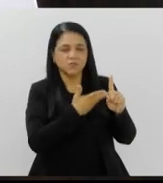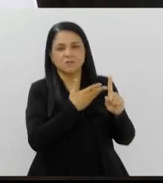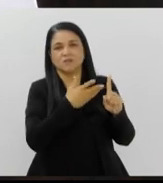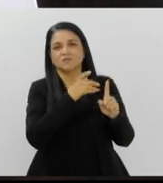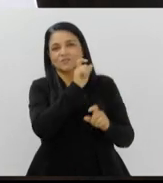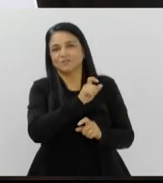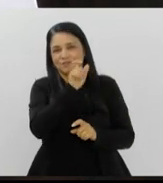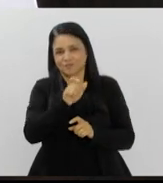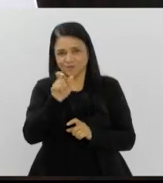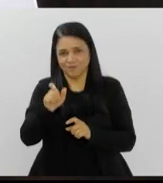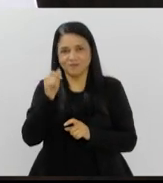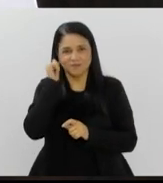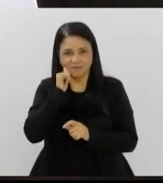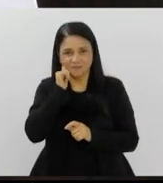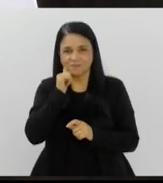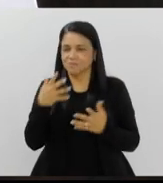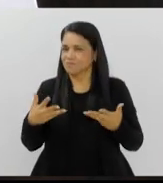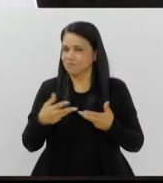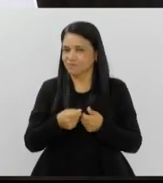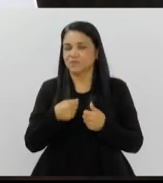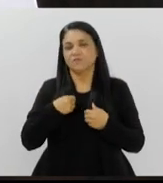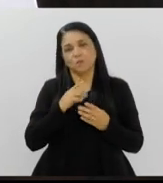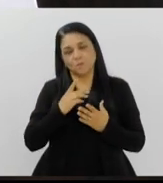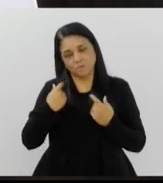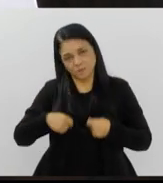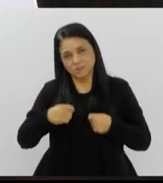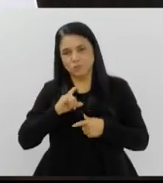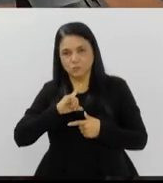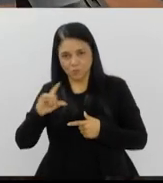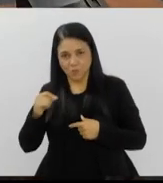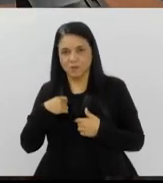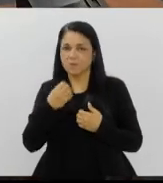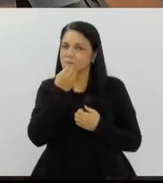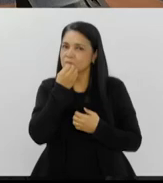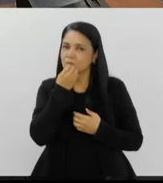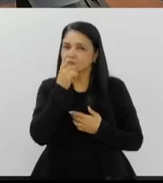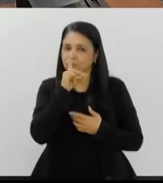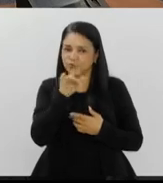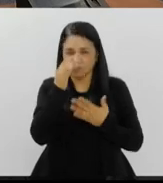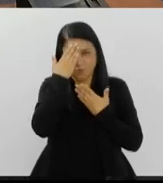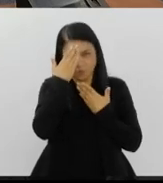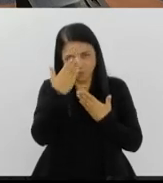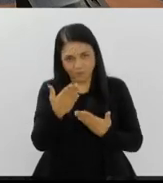maravilhosas, mas eu vou ter que me retirar. Muito obrigada, gente. Bom dia.